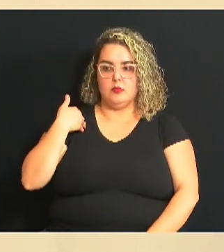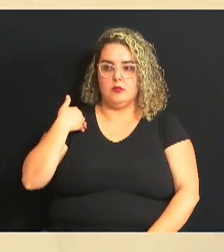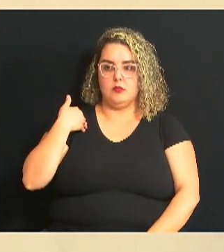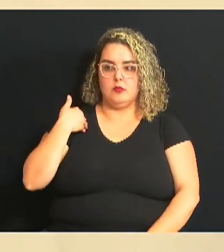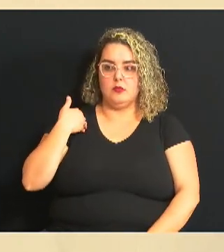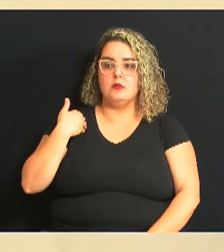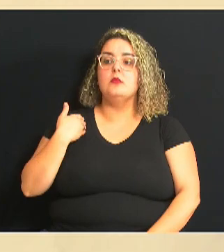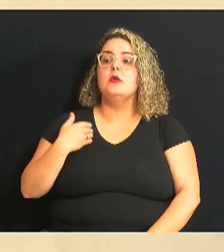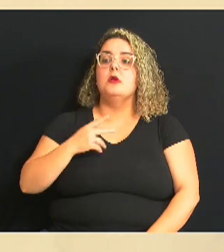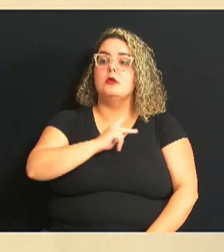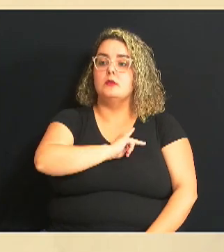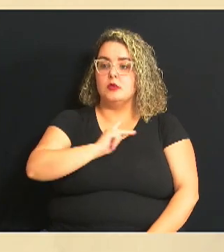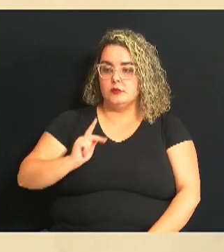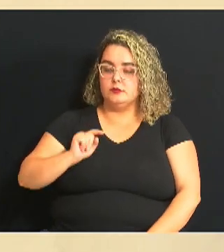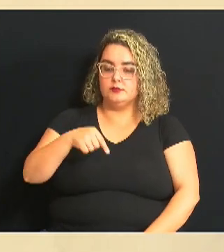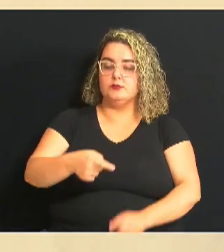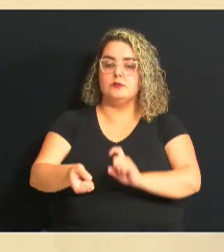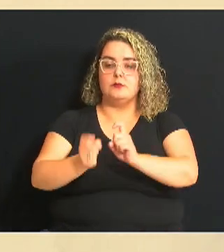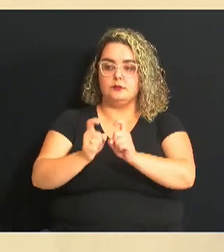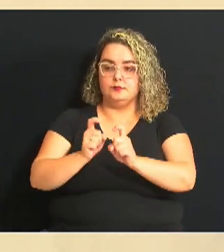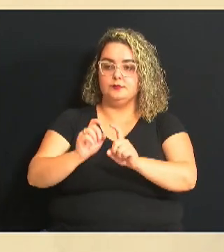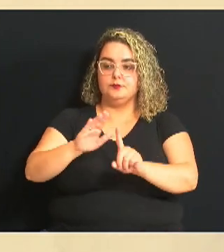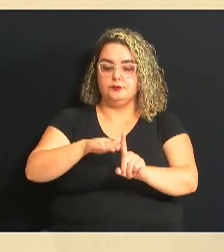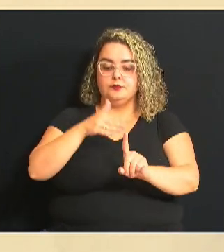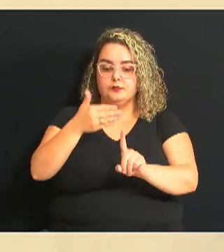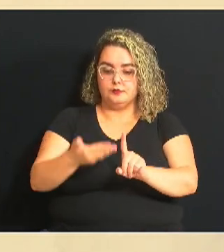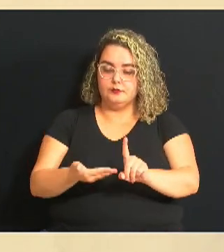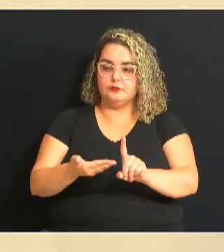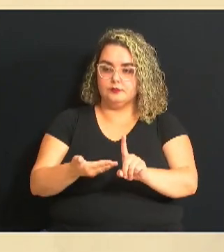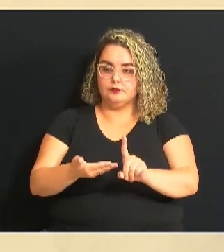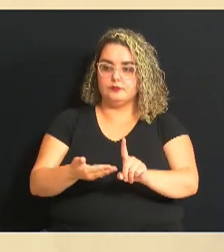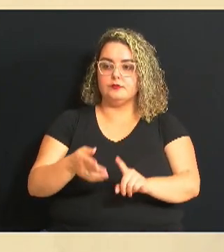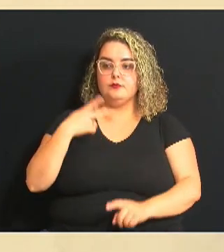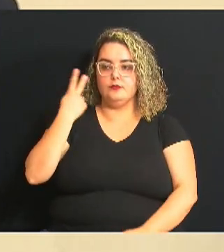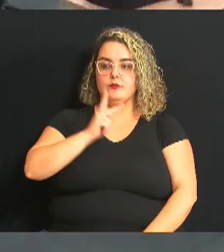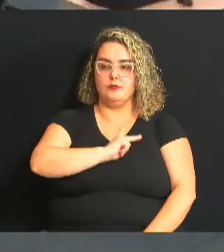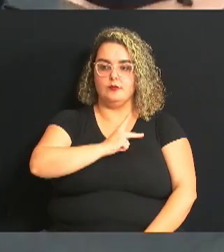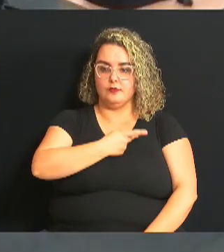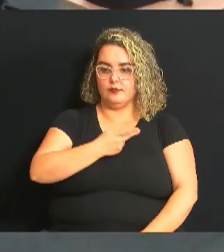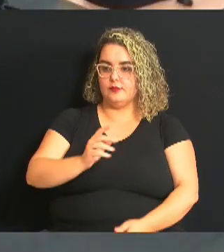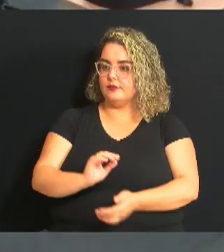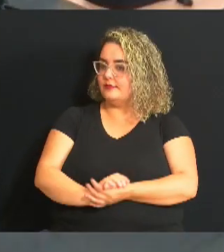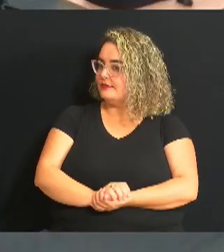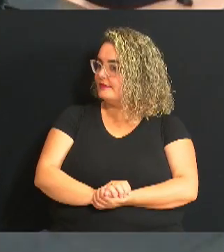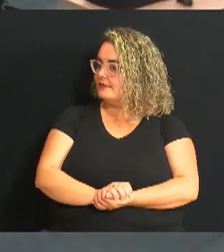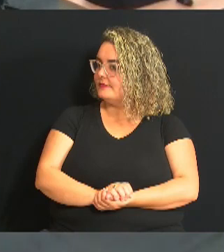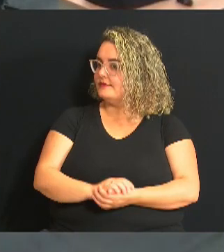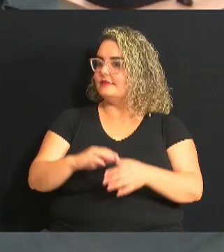para presidir esta reunião solene, o vereador Paulo Haddad.